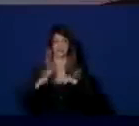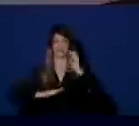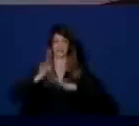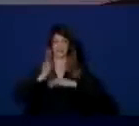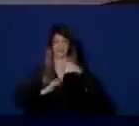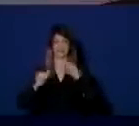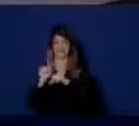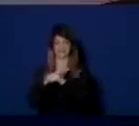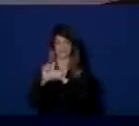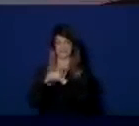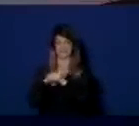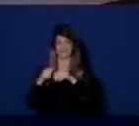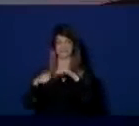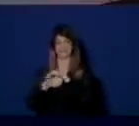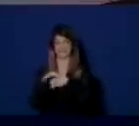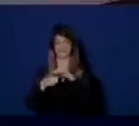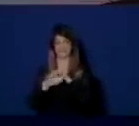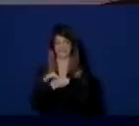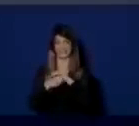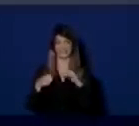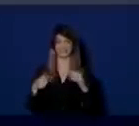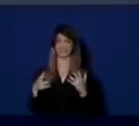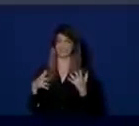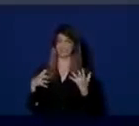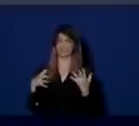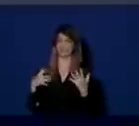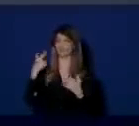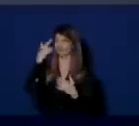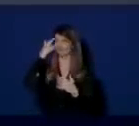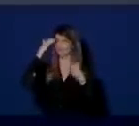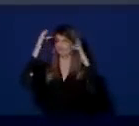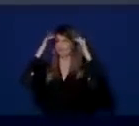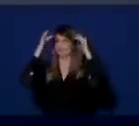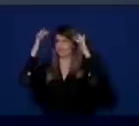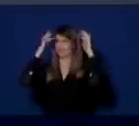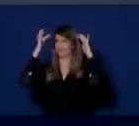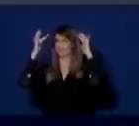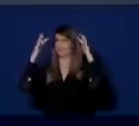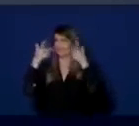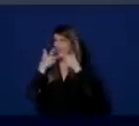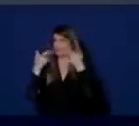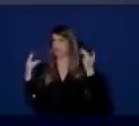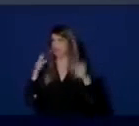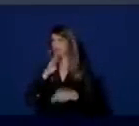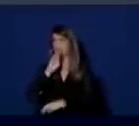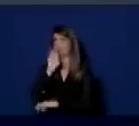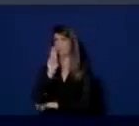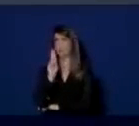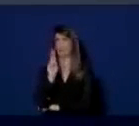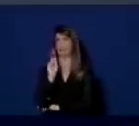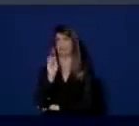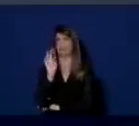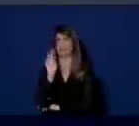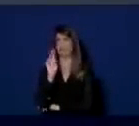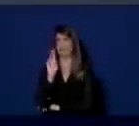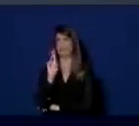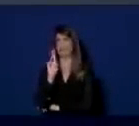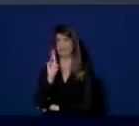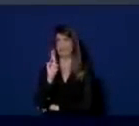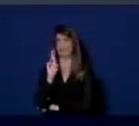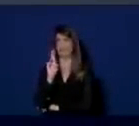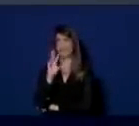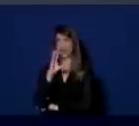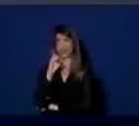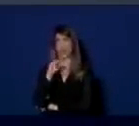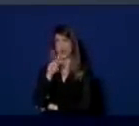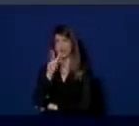estratégia de investimento, é que você começa a ter um universo que era impensável até o ano passado, de busted converts. Que é uma das